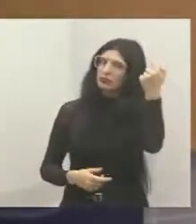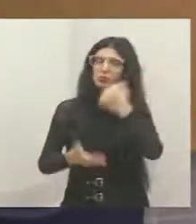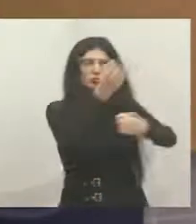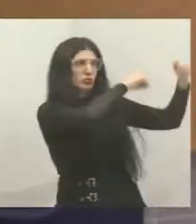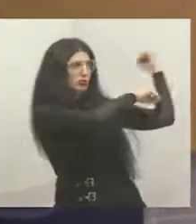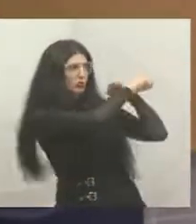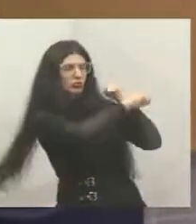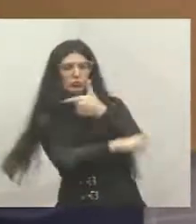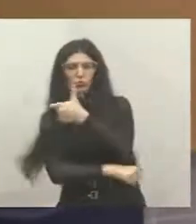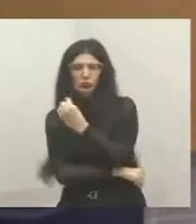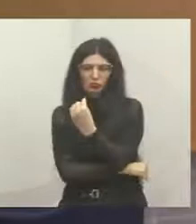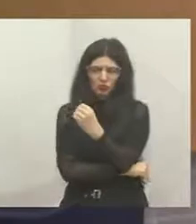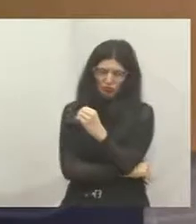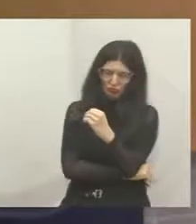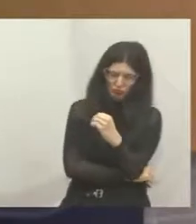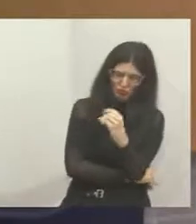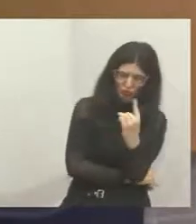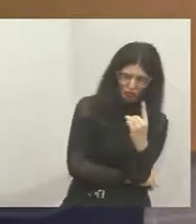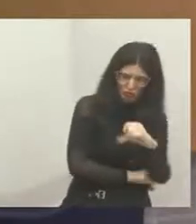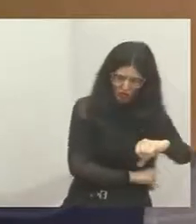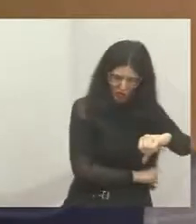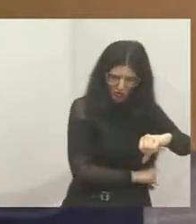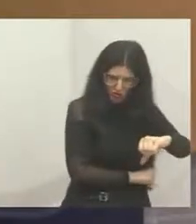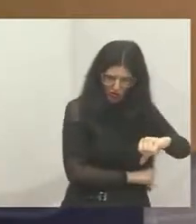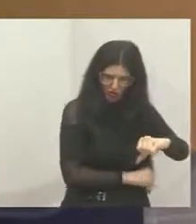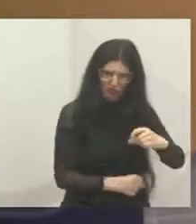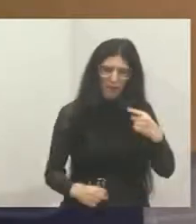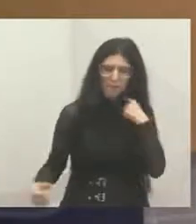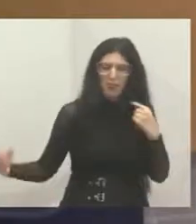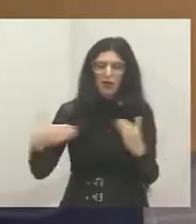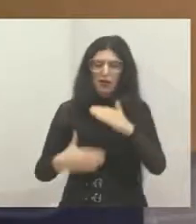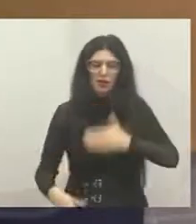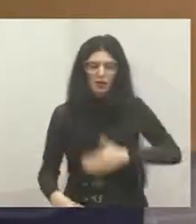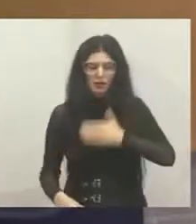quadrimestre de 2019, tivemos uma arrecadação de